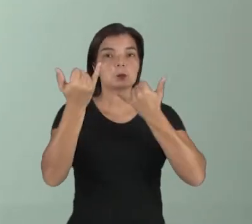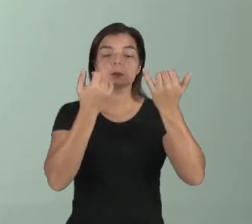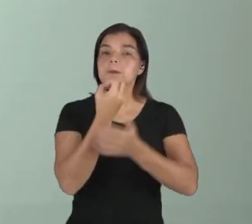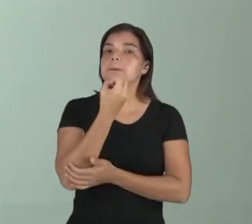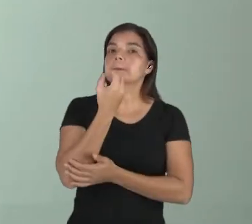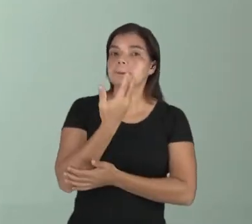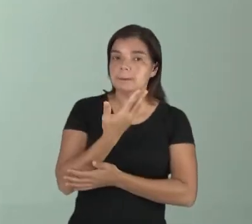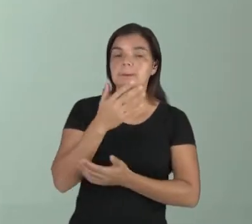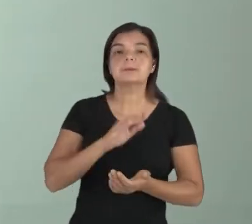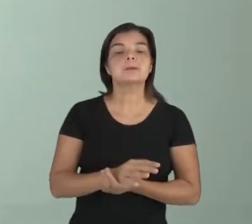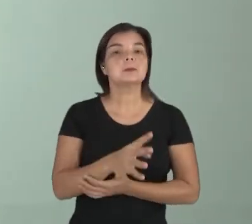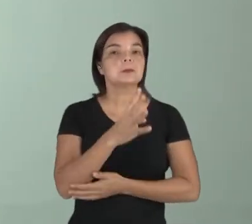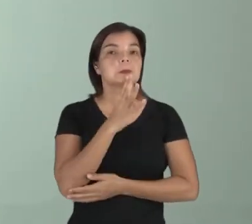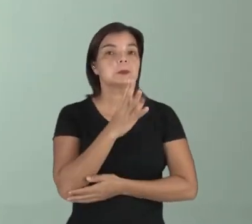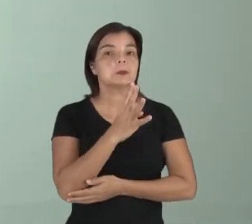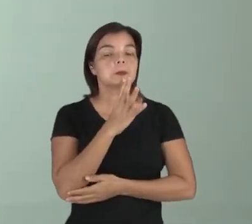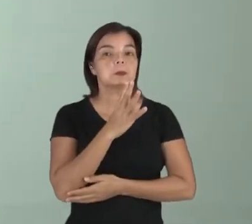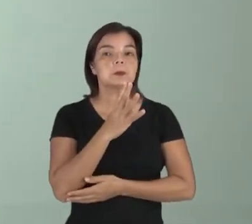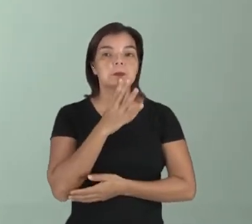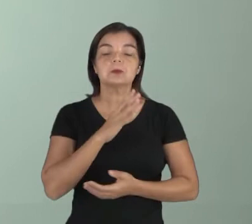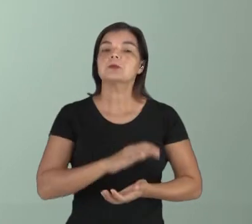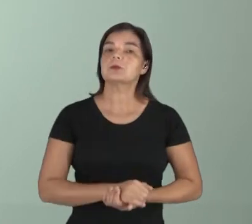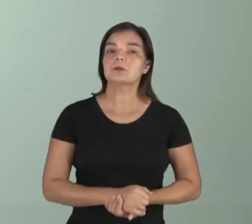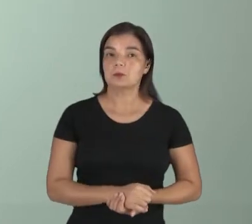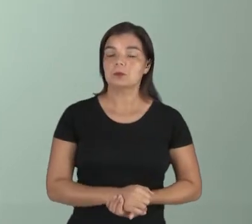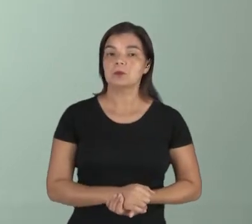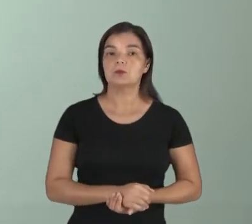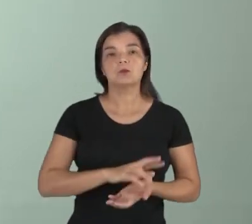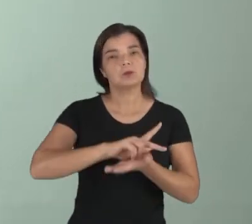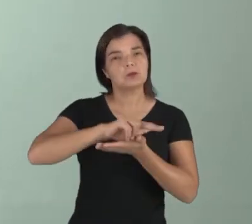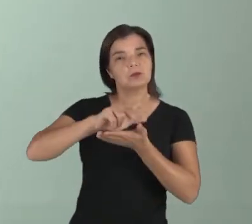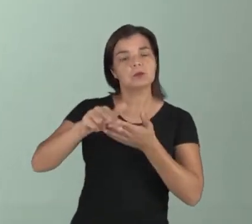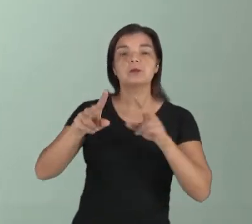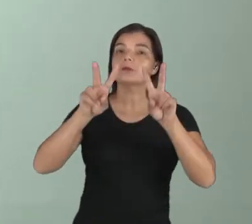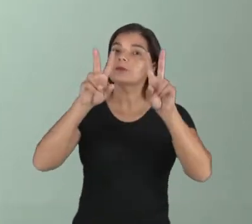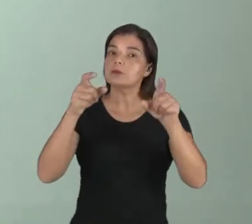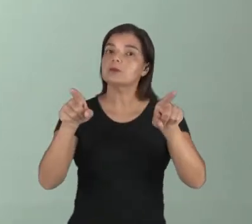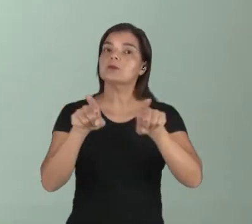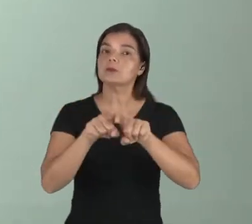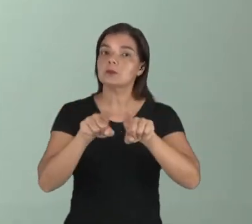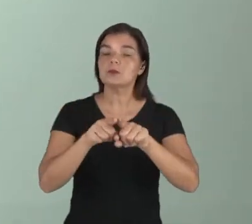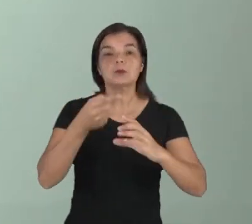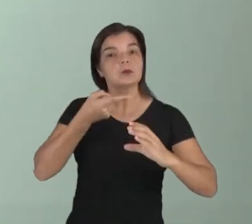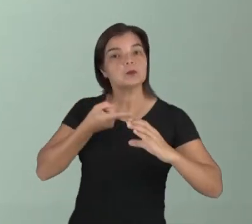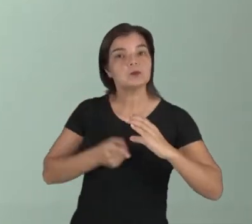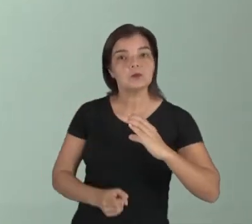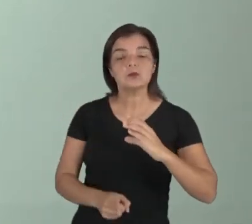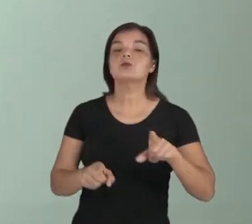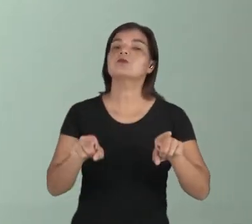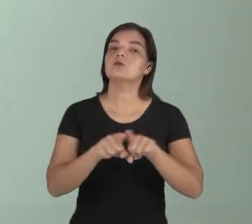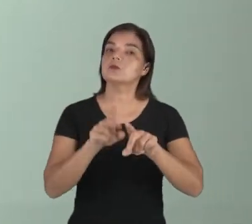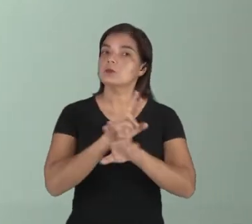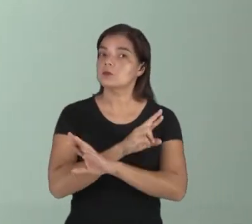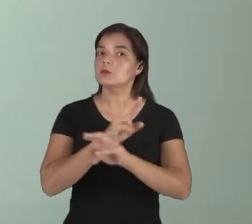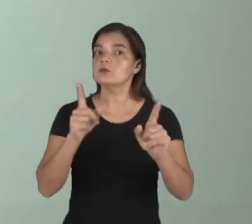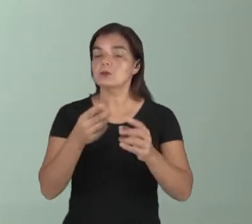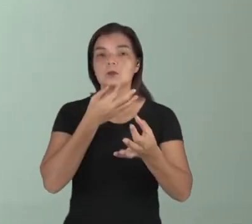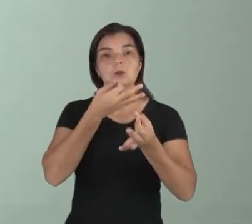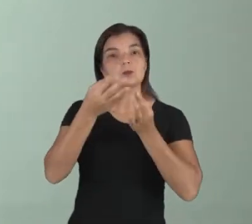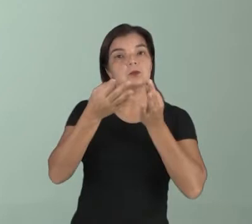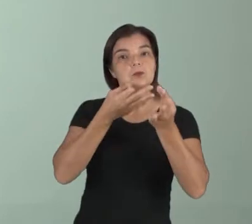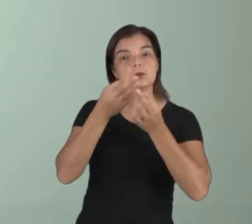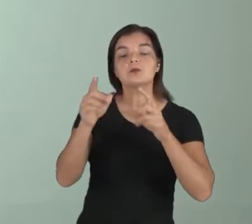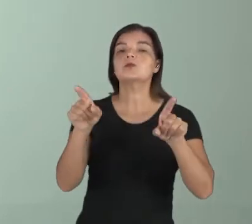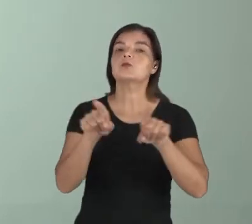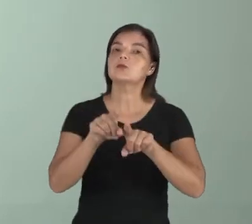informados, conhecemos sobre diversos temas e nos aprofundamos. E diferentes pontos de